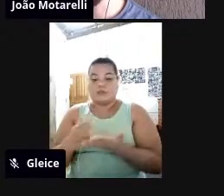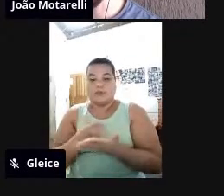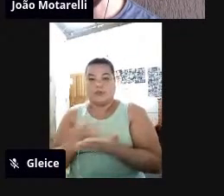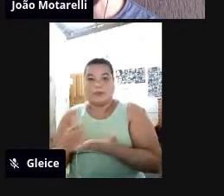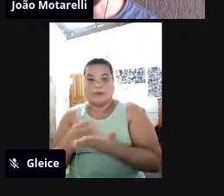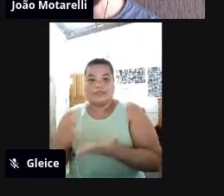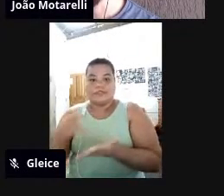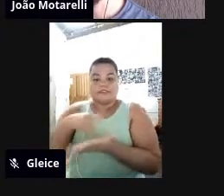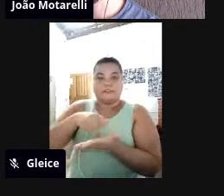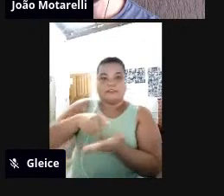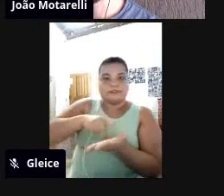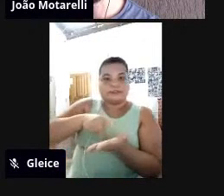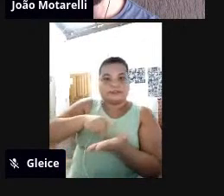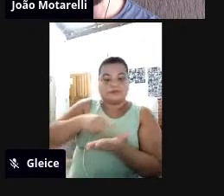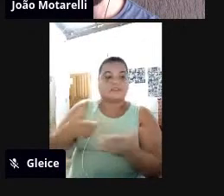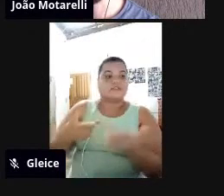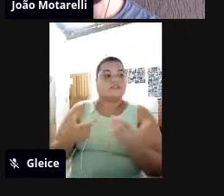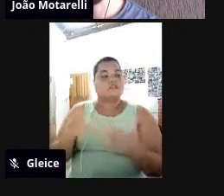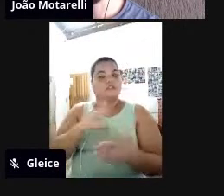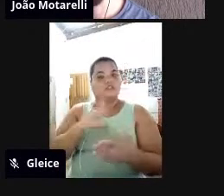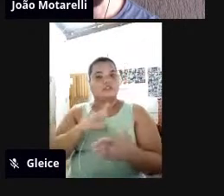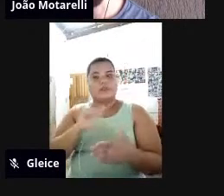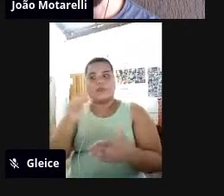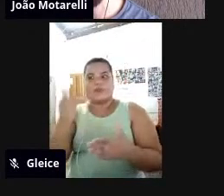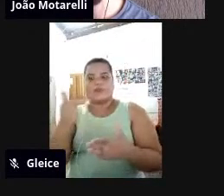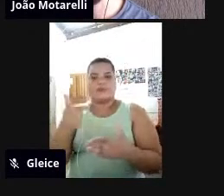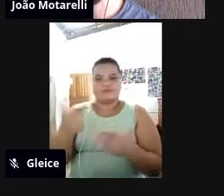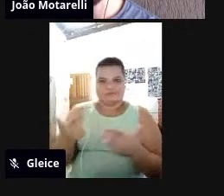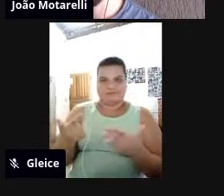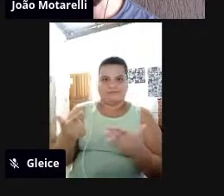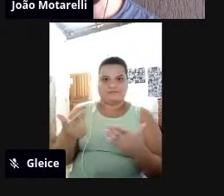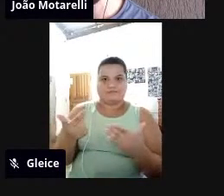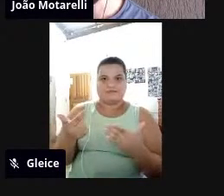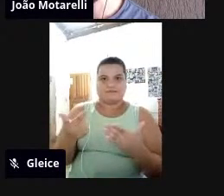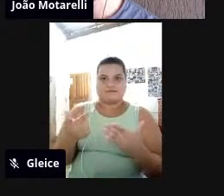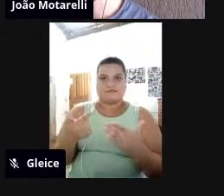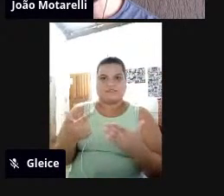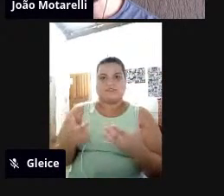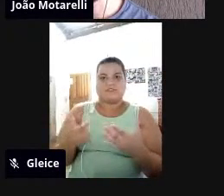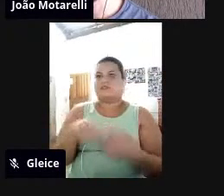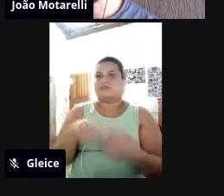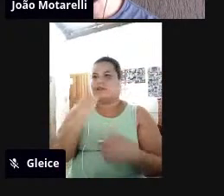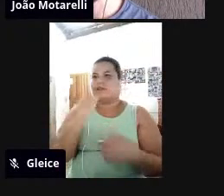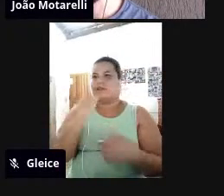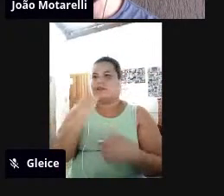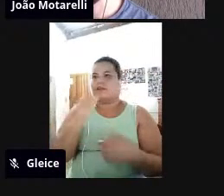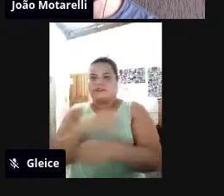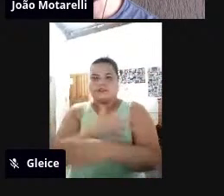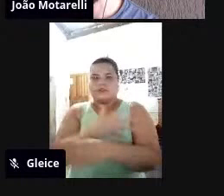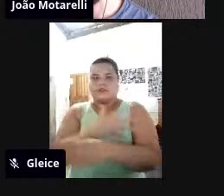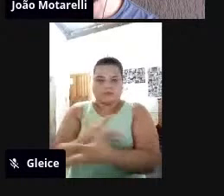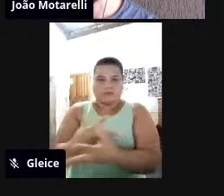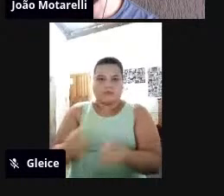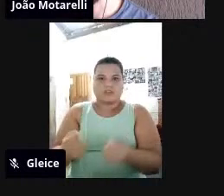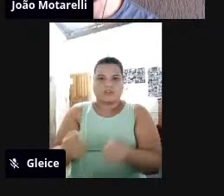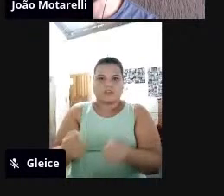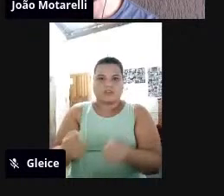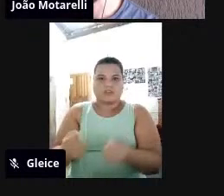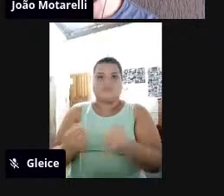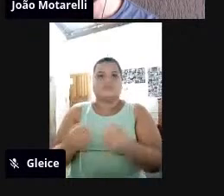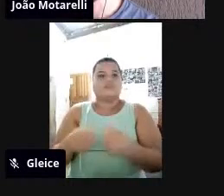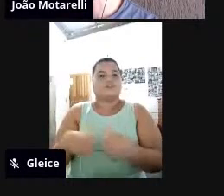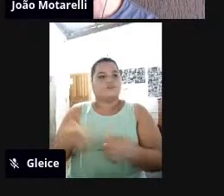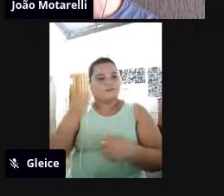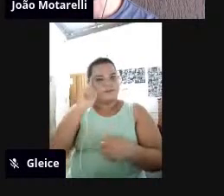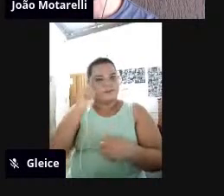Rítmica em 2007. Eu me apresentava para treinar com os lábios roxos, porque estava desidratada. Na noite anterior, vestia vários casacos, me enrolava no papel